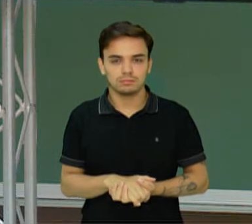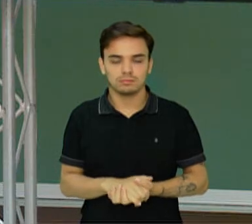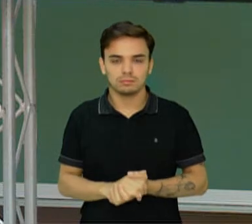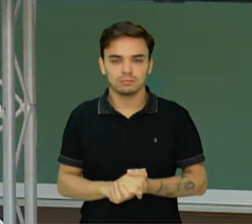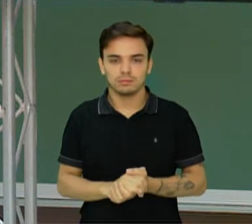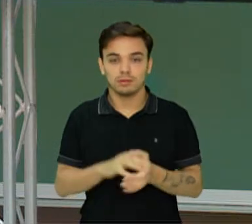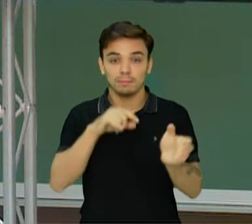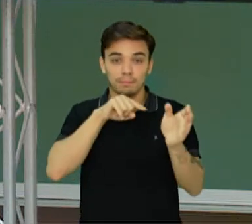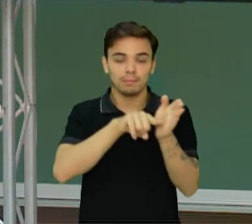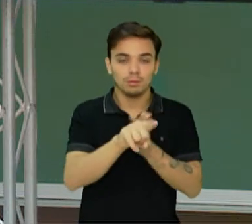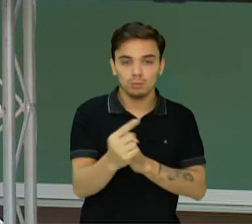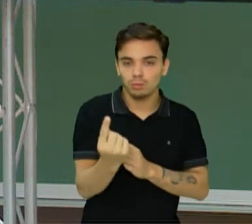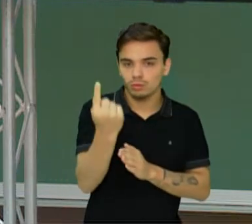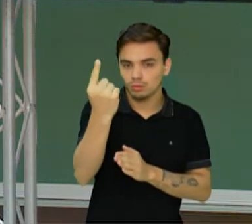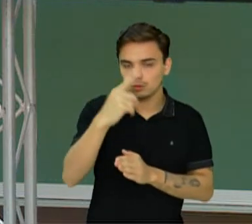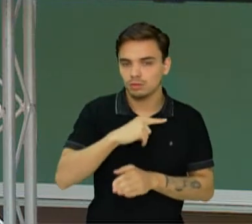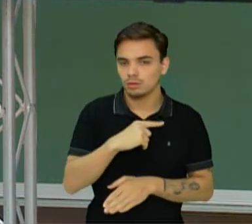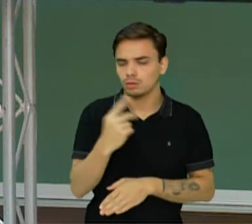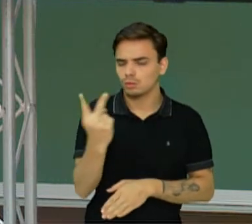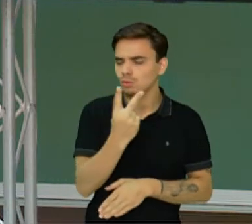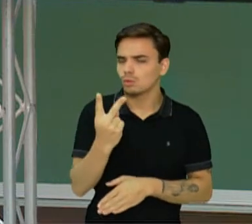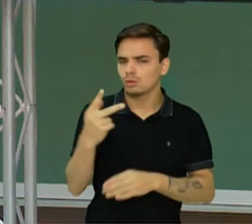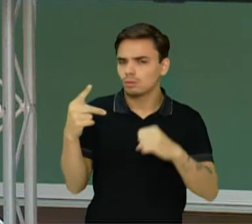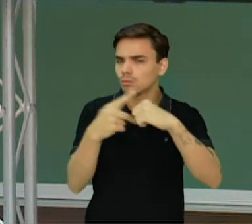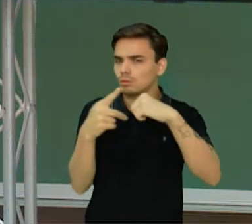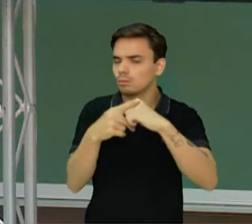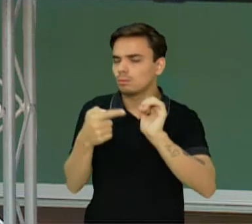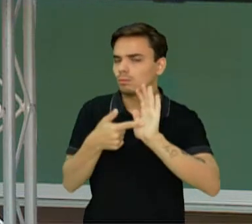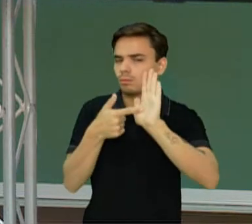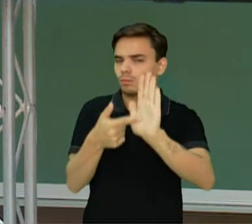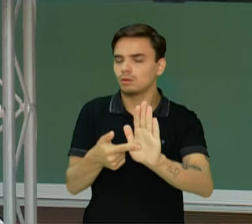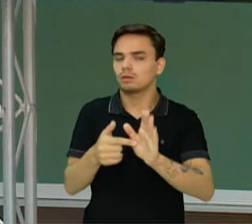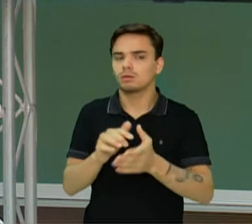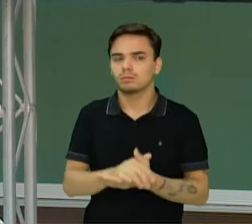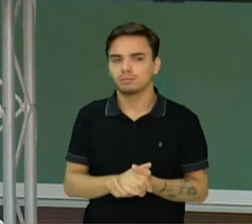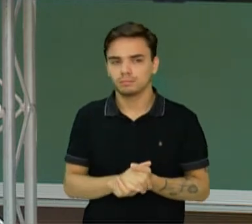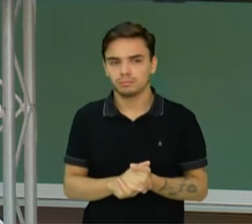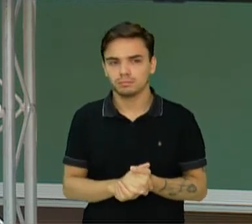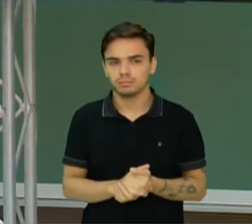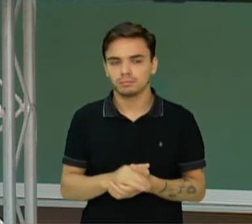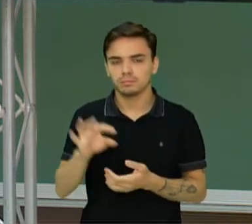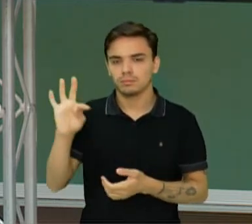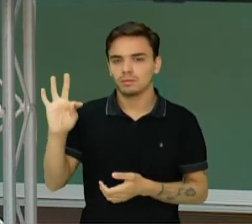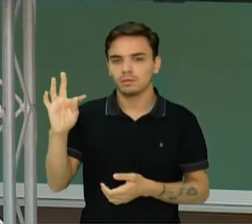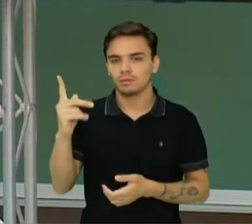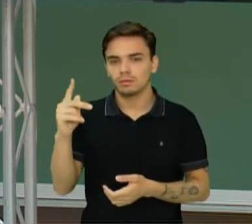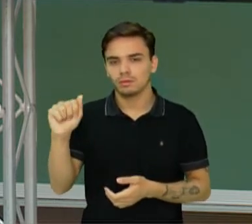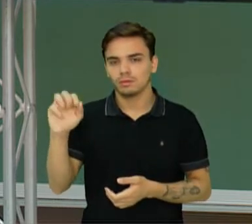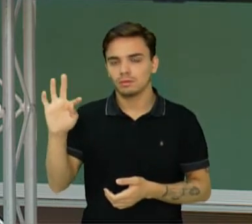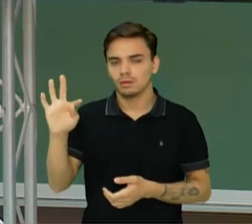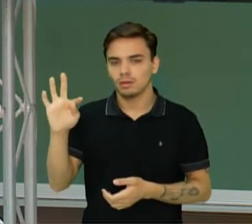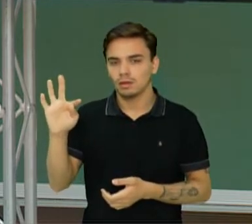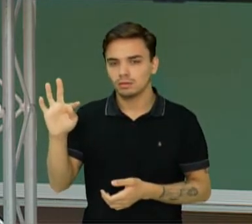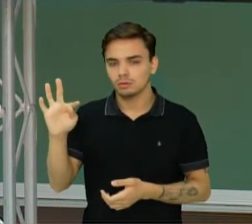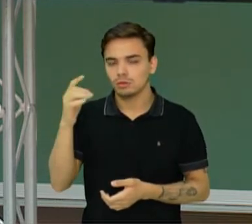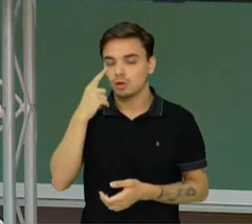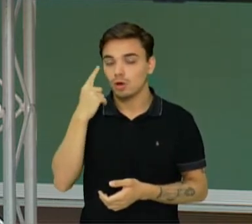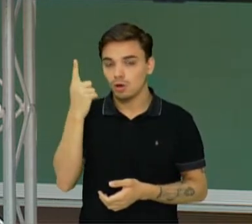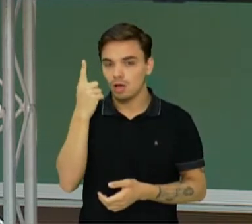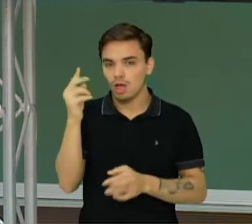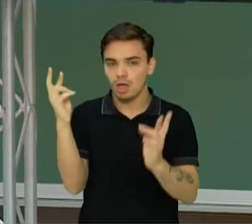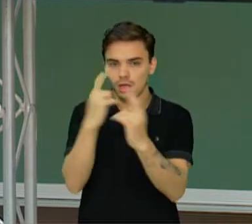Na questão número 1, os dois pronomes que estão destacados, that e that, eles são